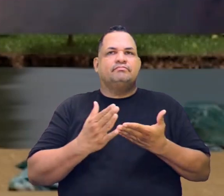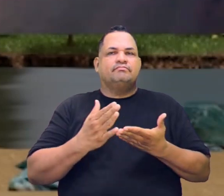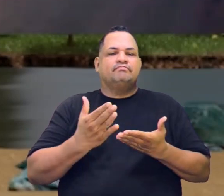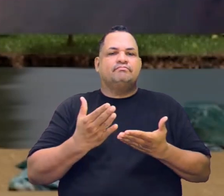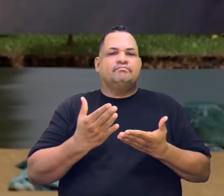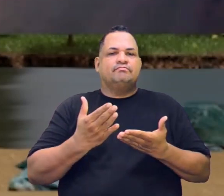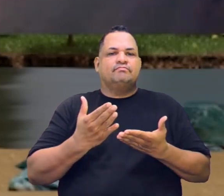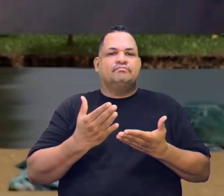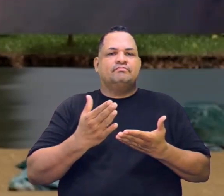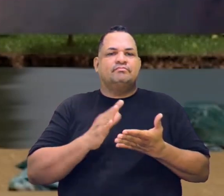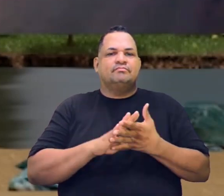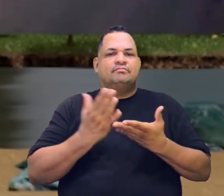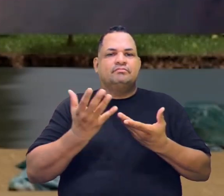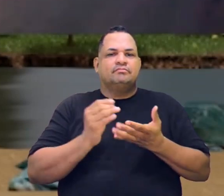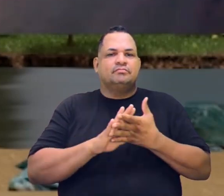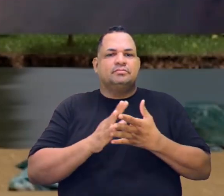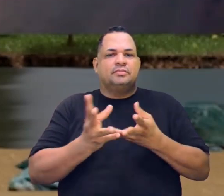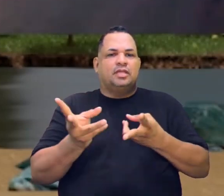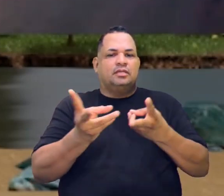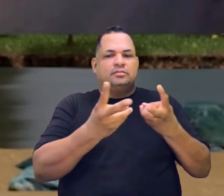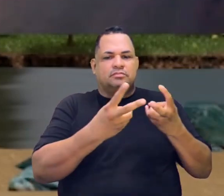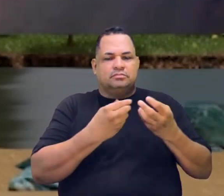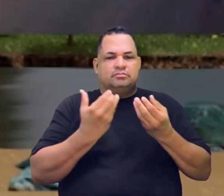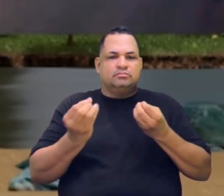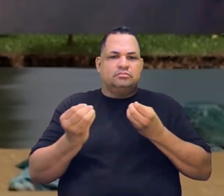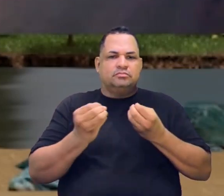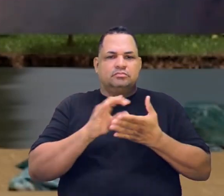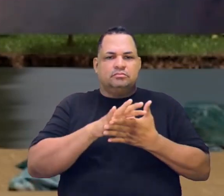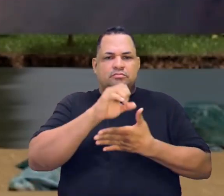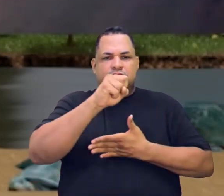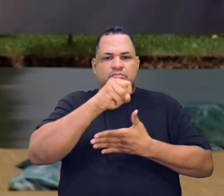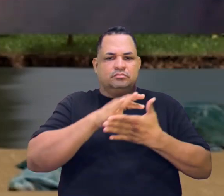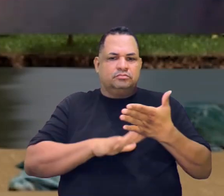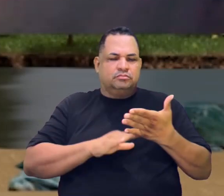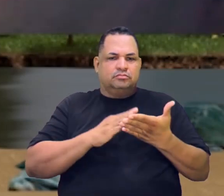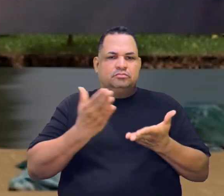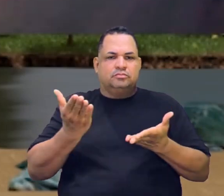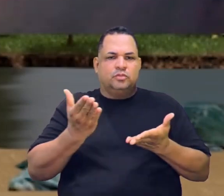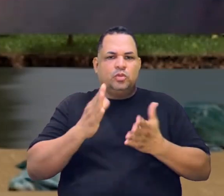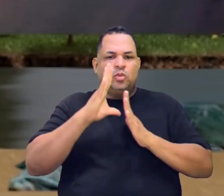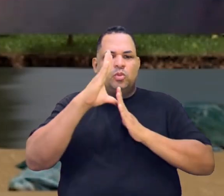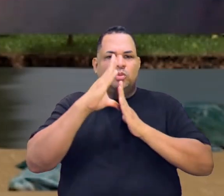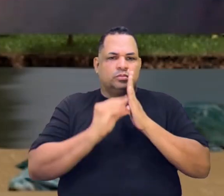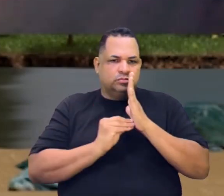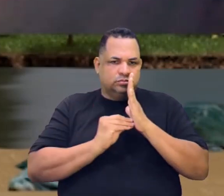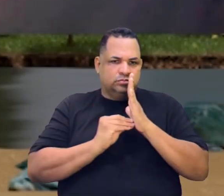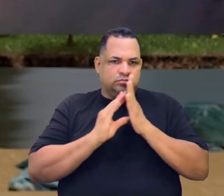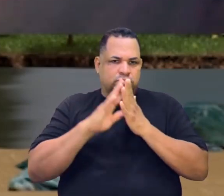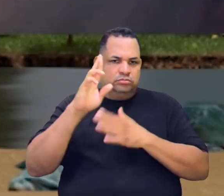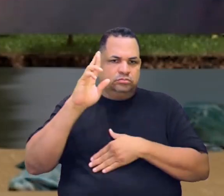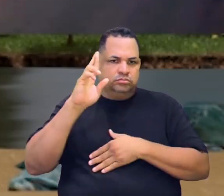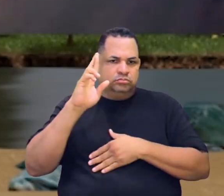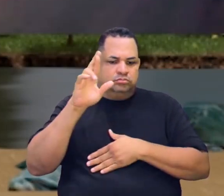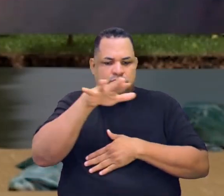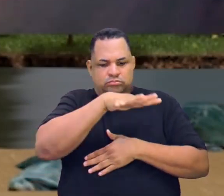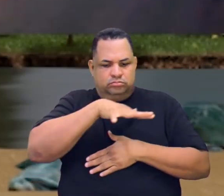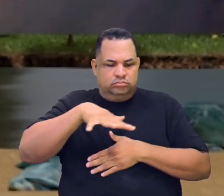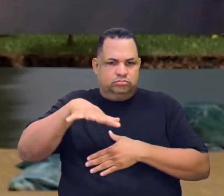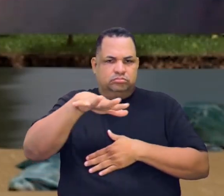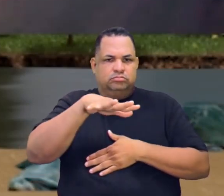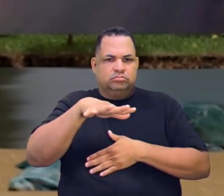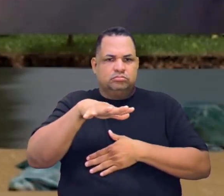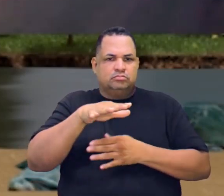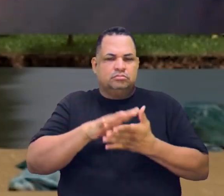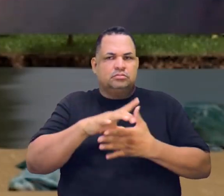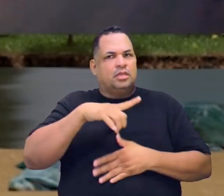Acaba explorando bastante a questão do conteúdo regional. Professor, no Enem cai o